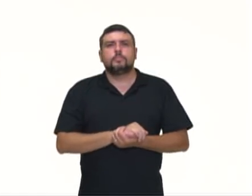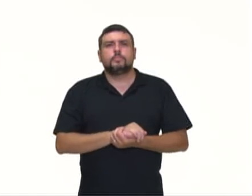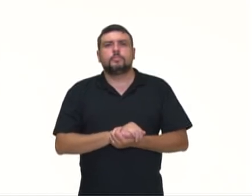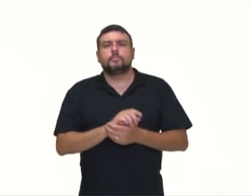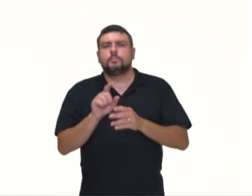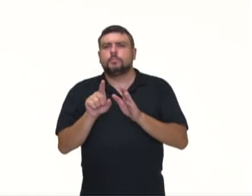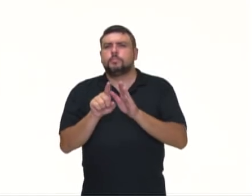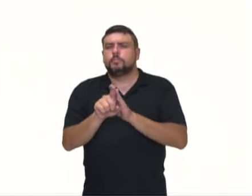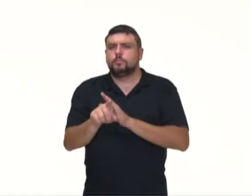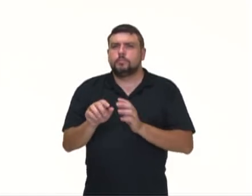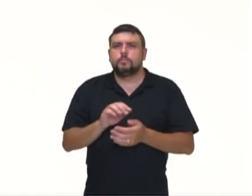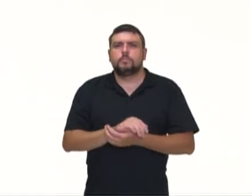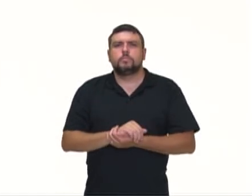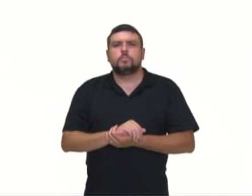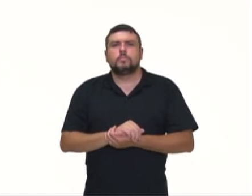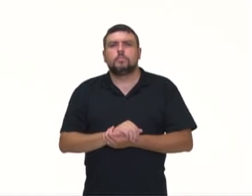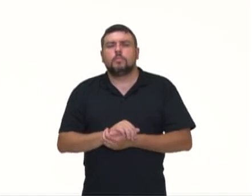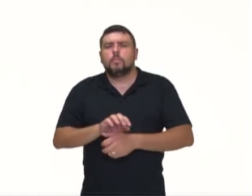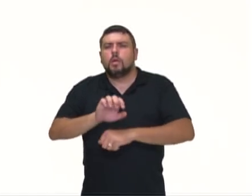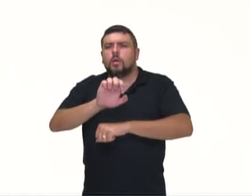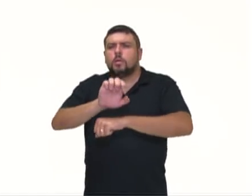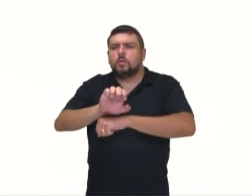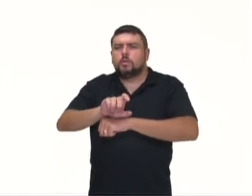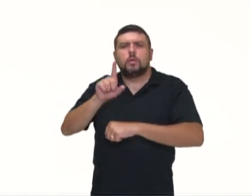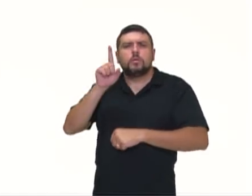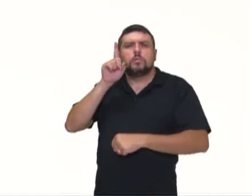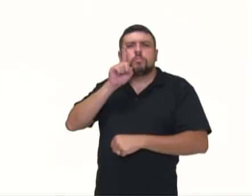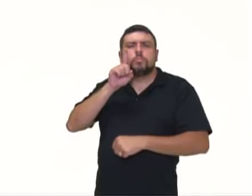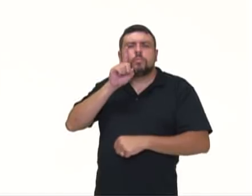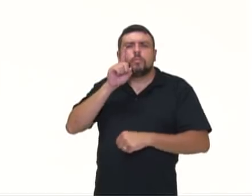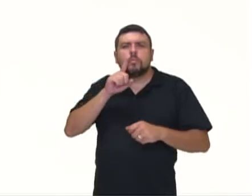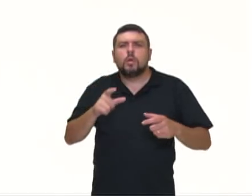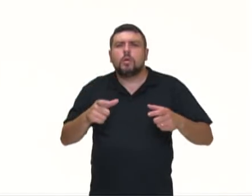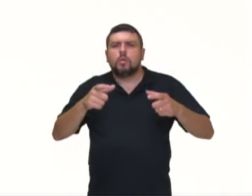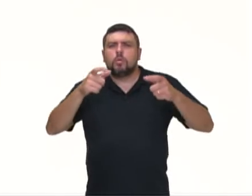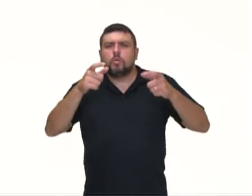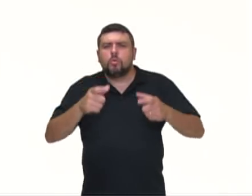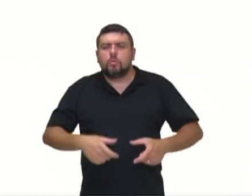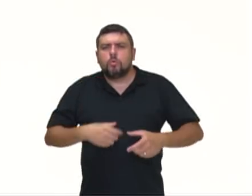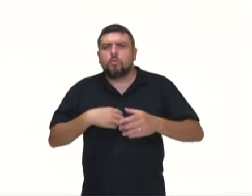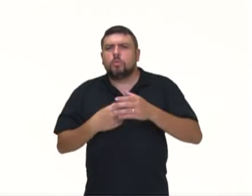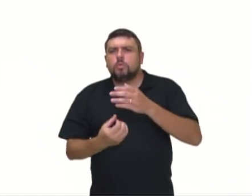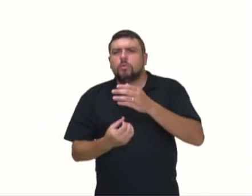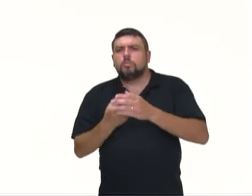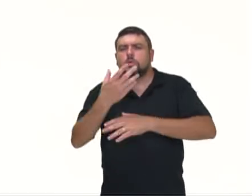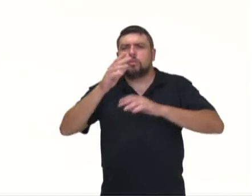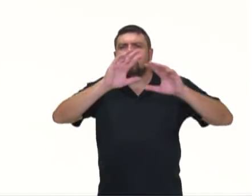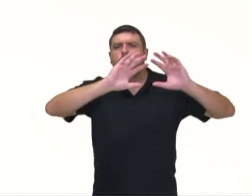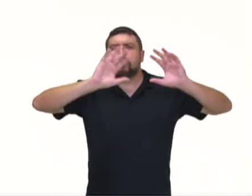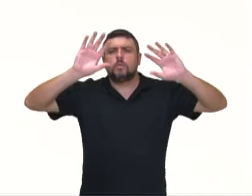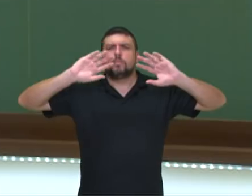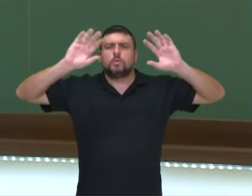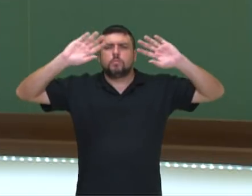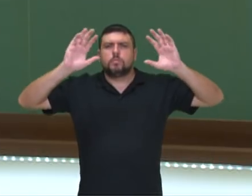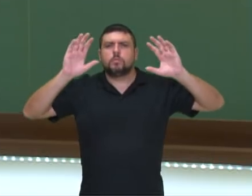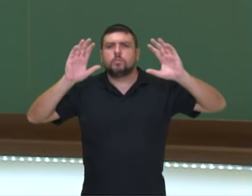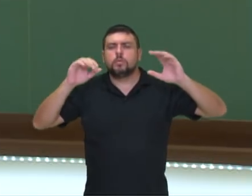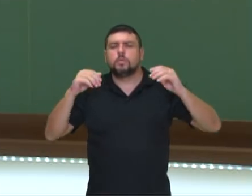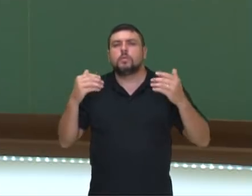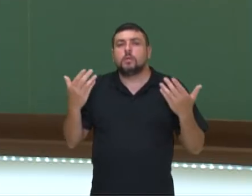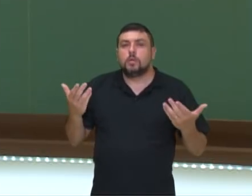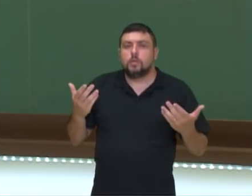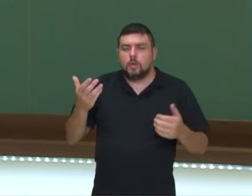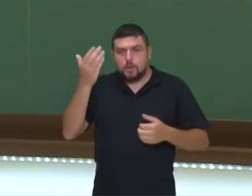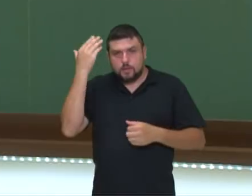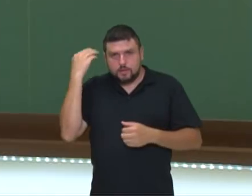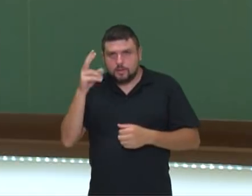é: estado americano onde o voleibol foi criado por William George Morgan, porém na época não se chamava voleibol, né?